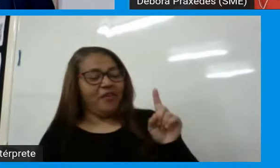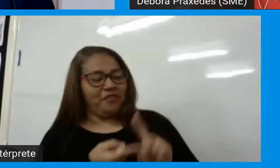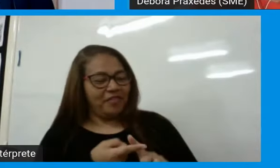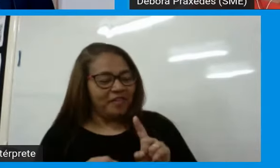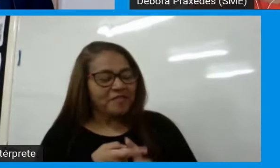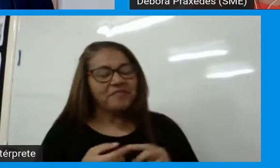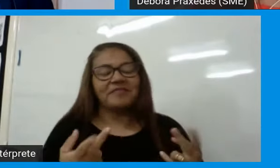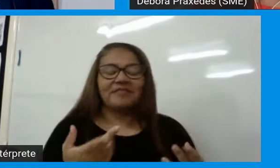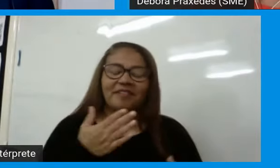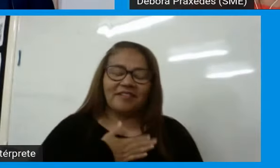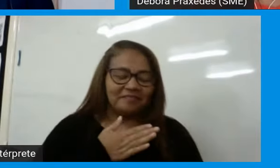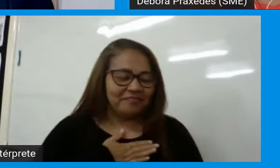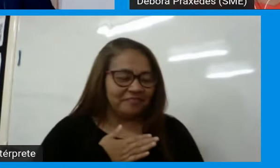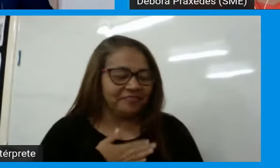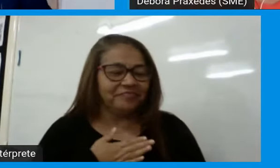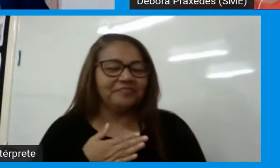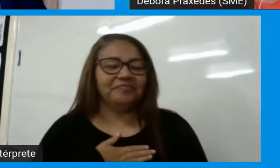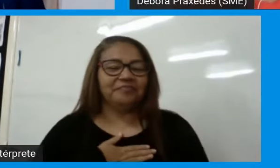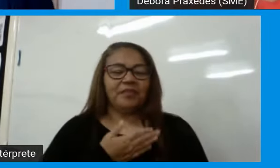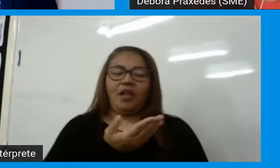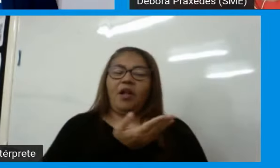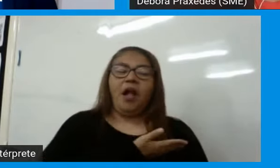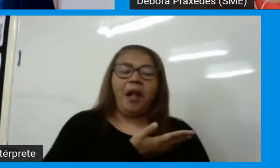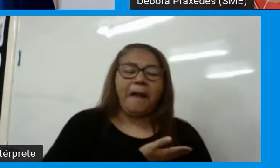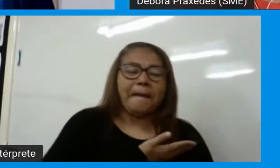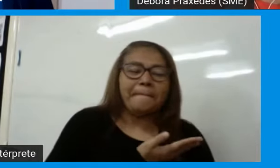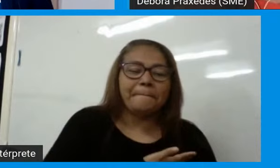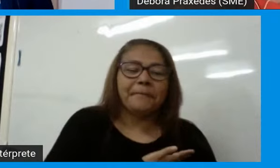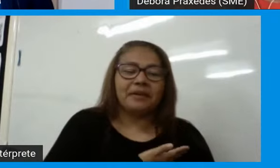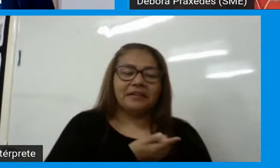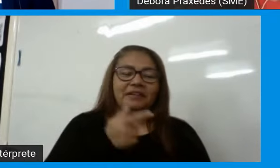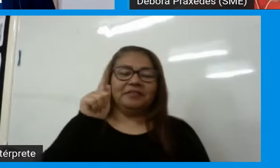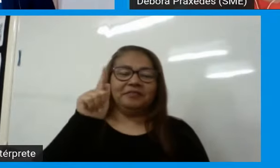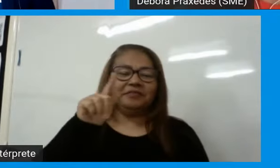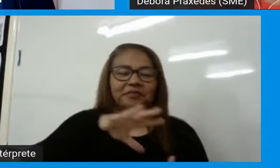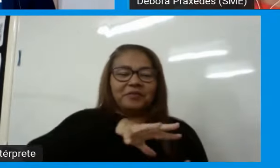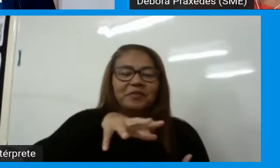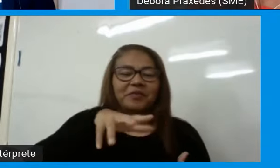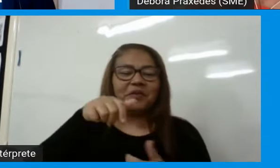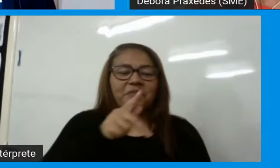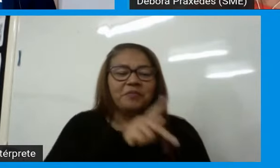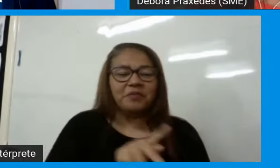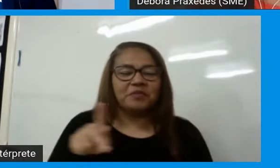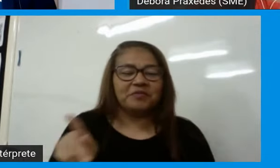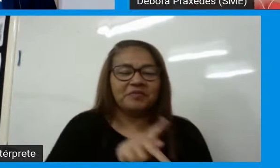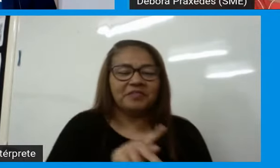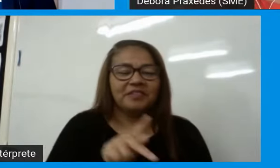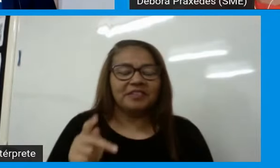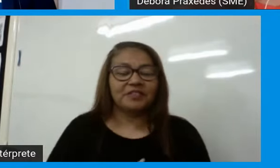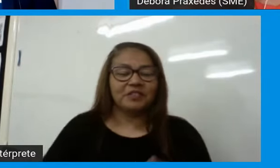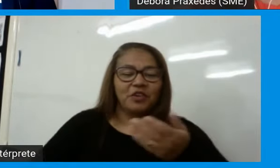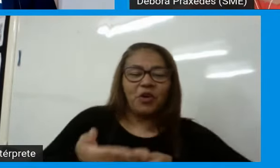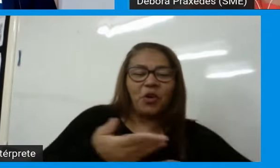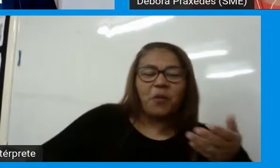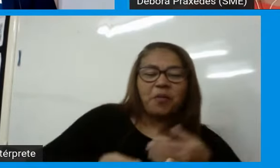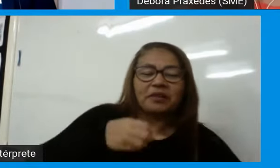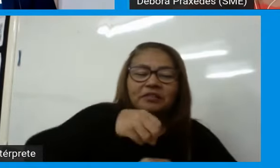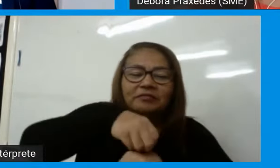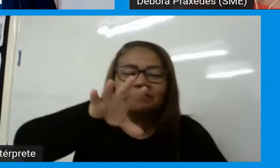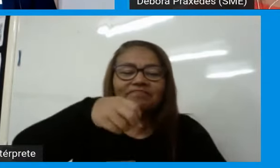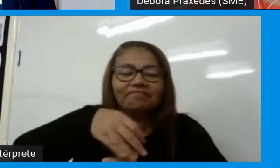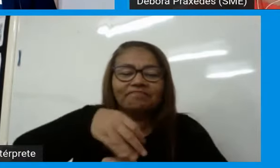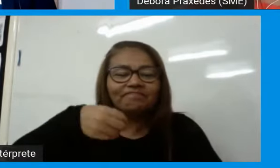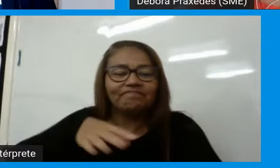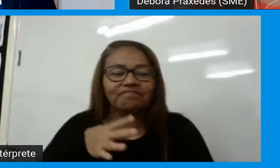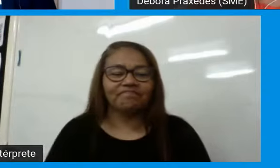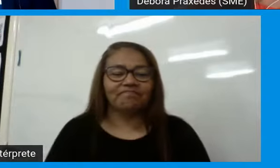colega nossa de geografia, Kaline, ela compartilhava, expert nessa área de tecnologia, ela compartilhava o conhecimento